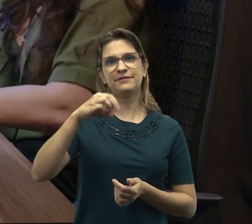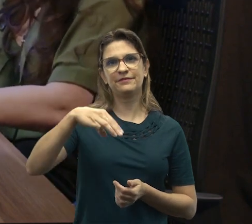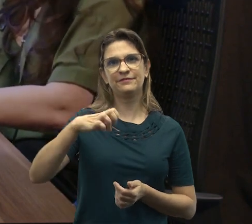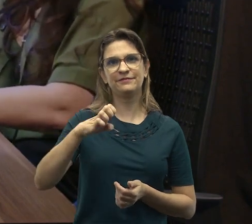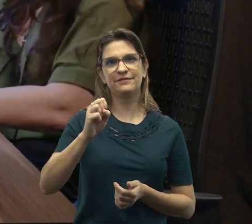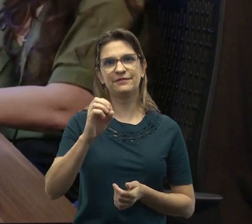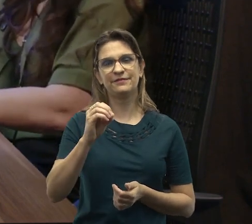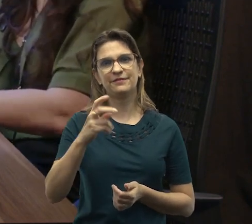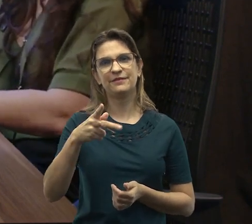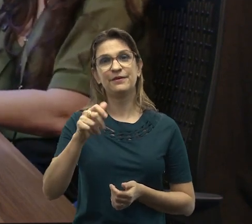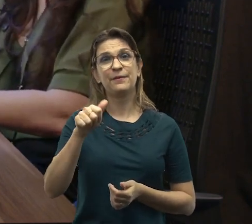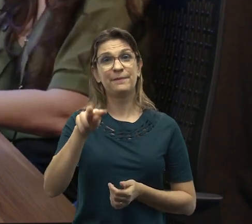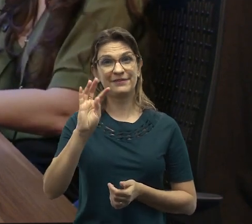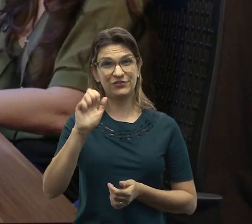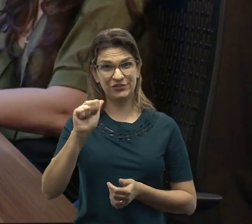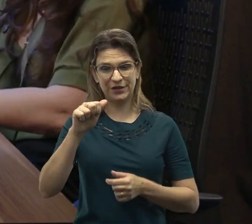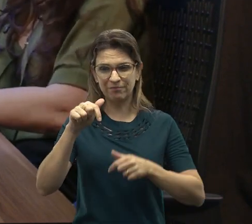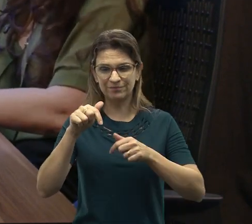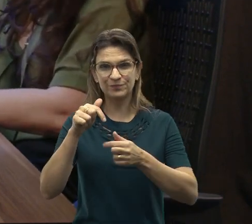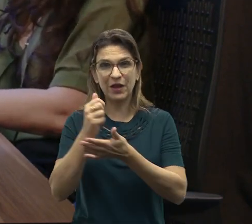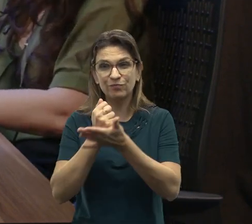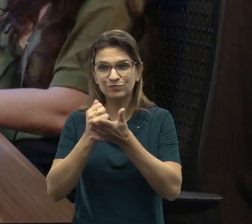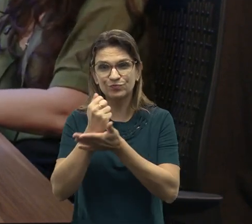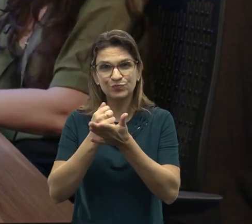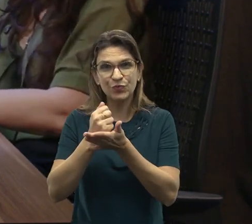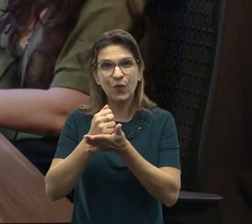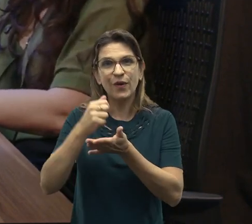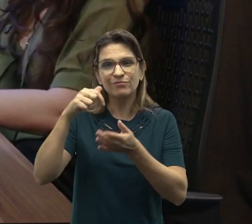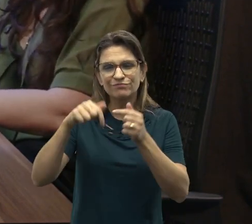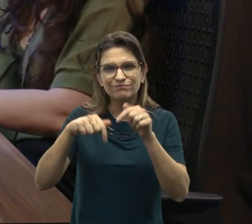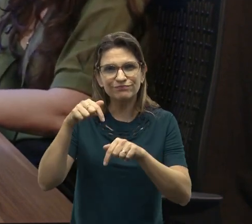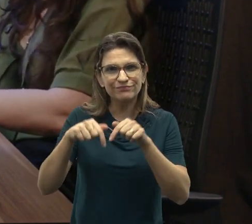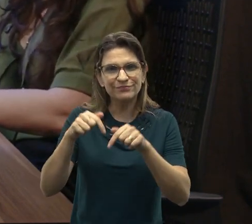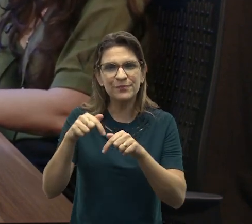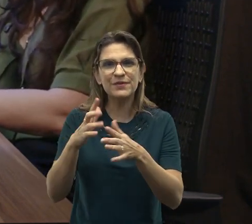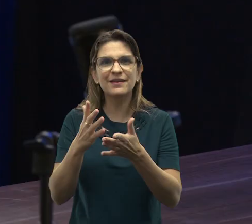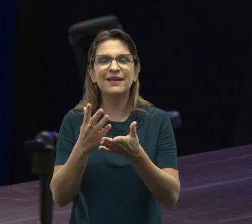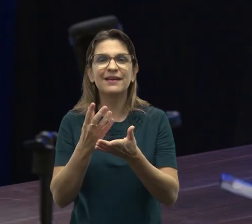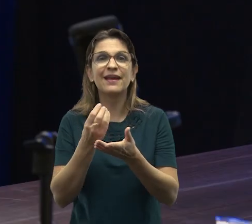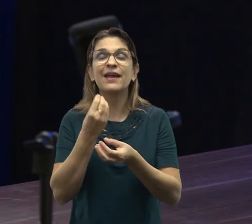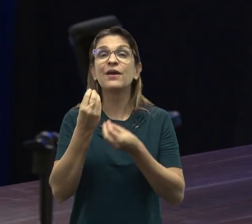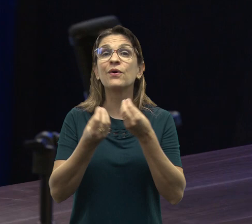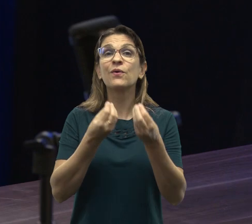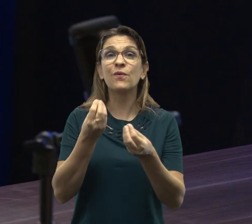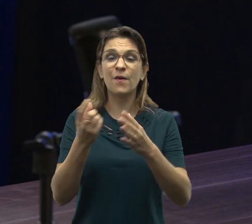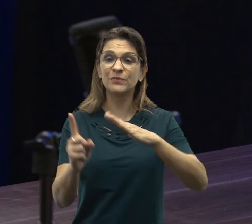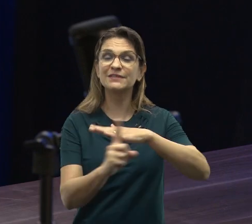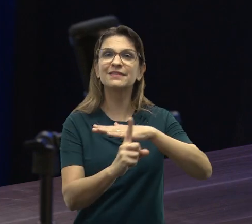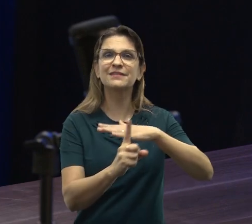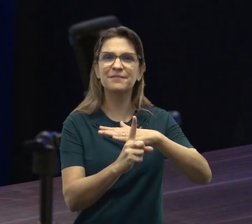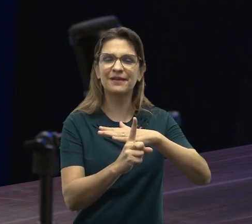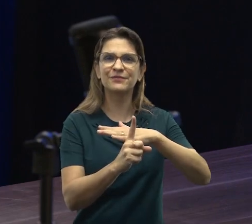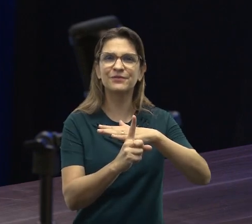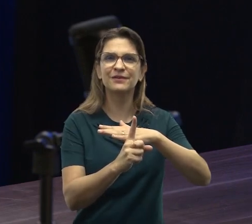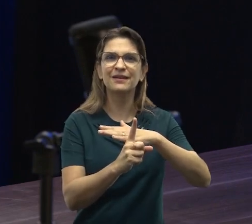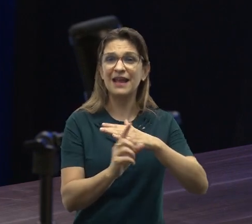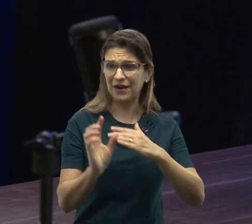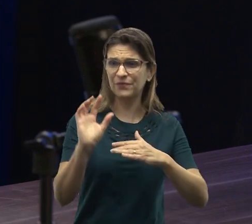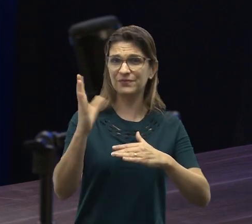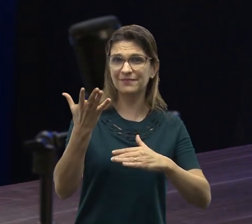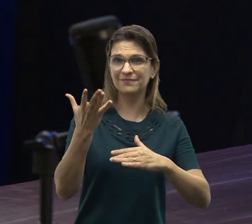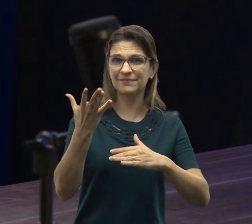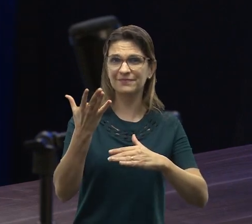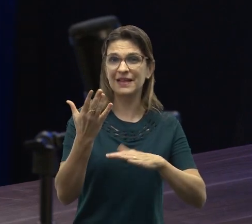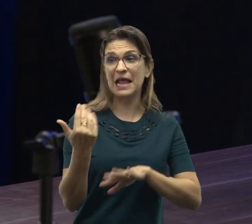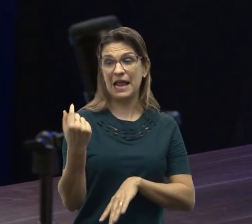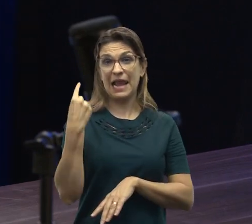dessa defesa? Hoje a população já tem acesso a esse tipo de tratamento? Hoje, bom, primeiro